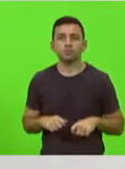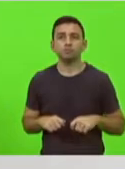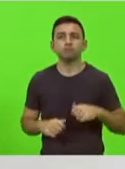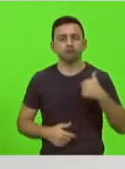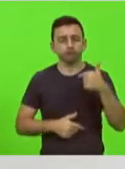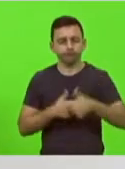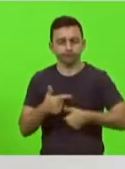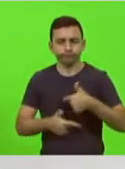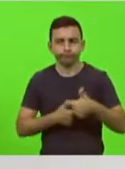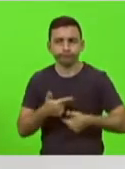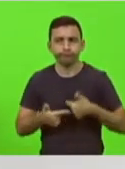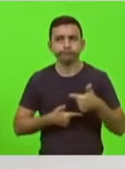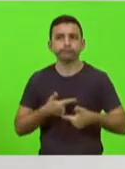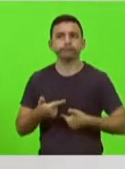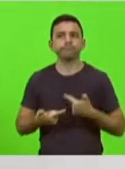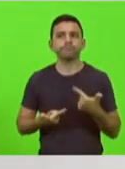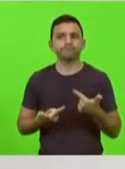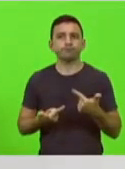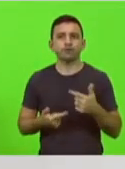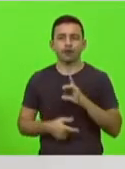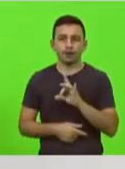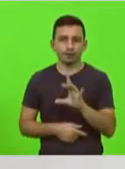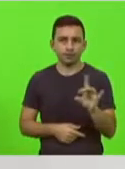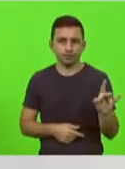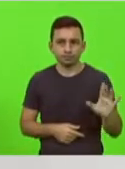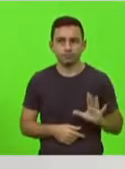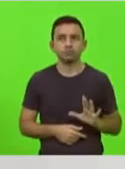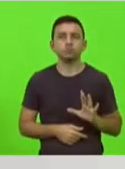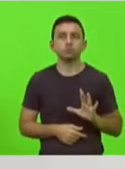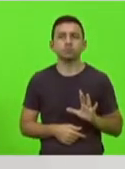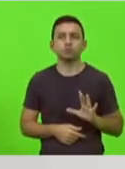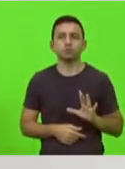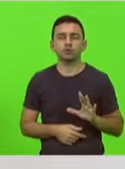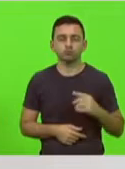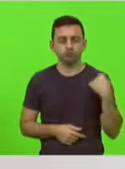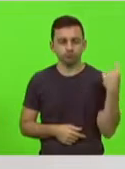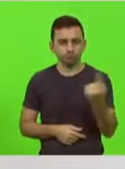trabalho por parte de cada um, de cada uma de nós